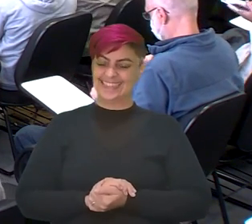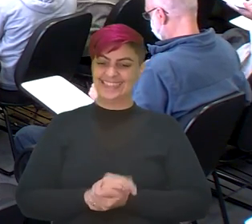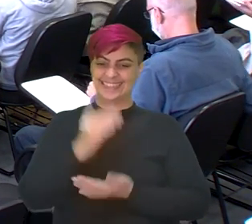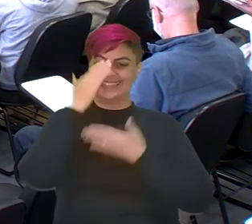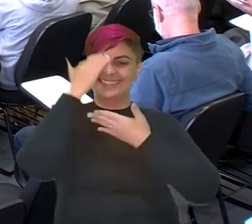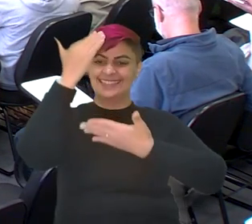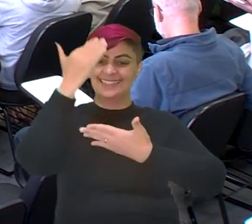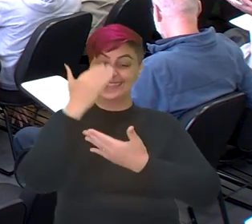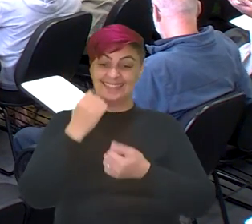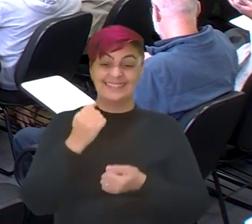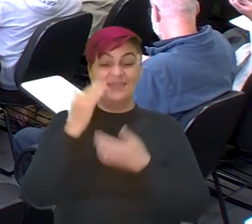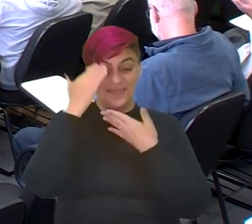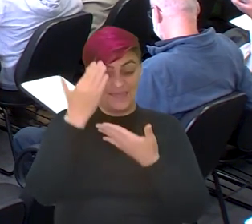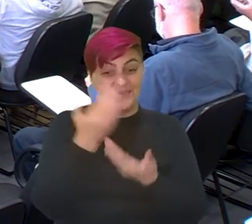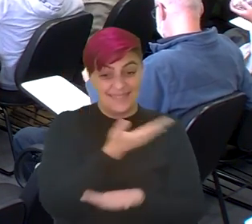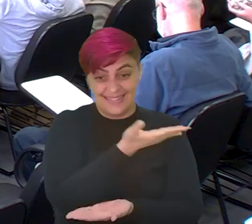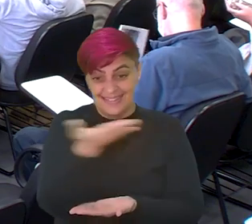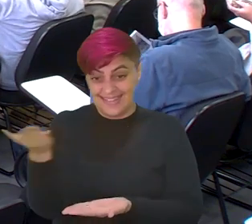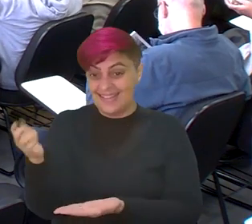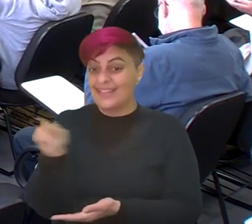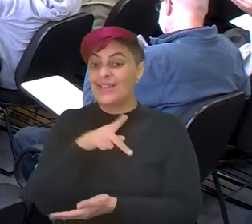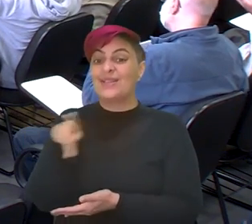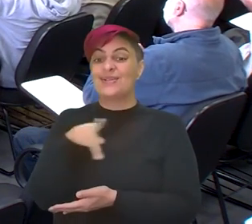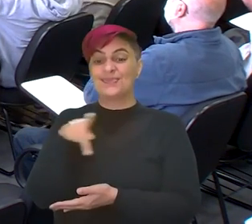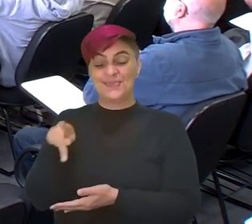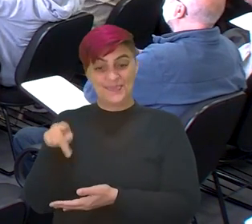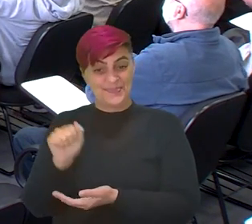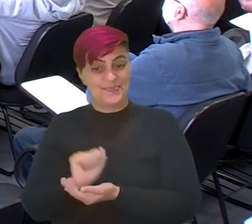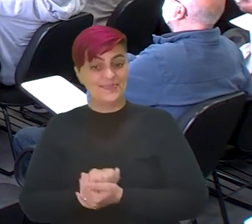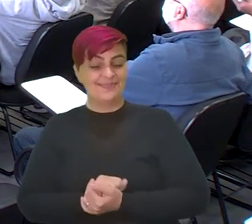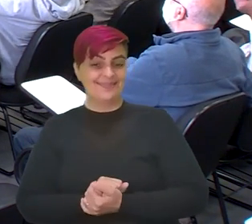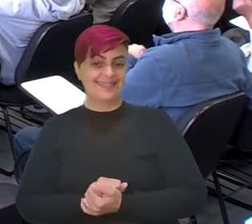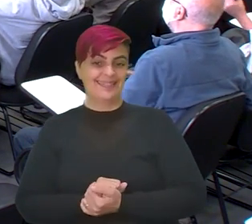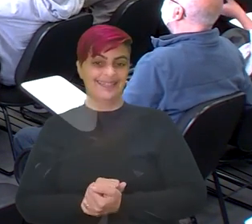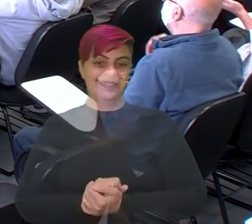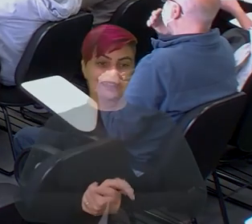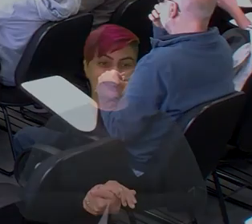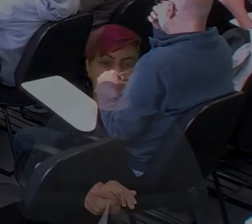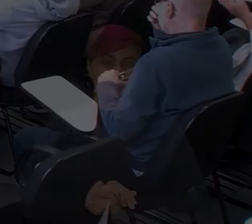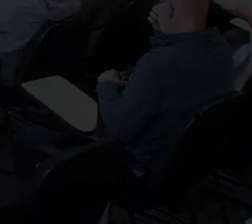Obrigado, gente. Obrigado, professora Florência. Obrigado, Gustavo.